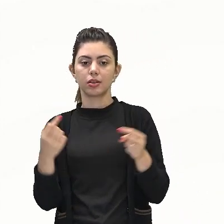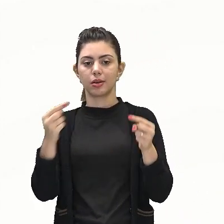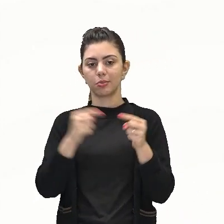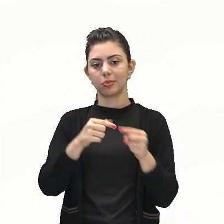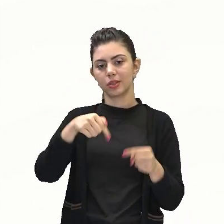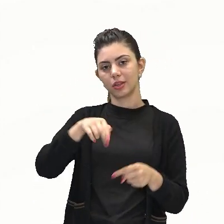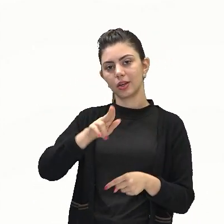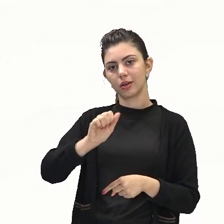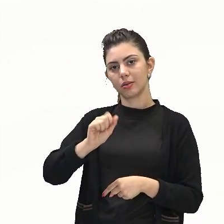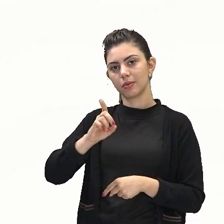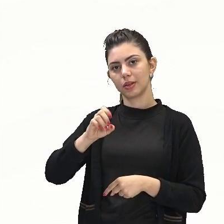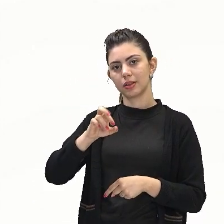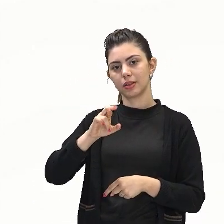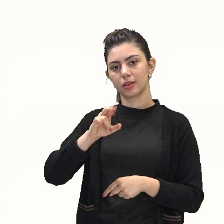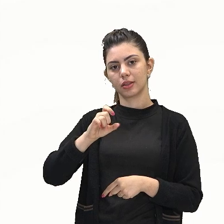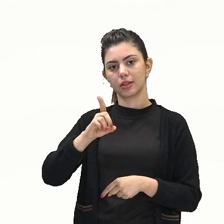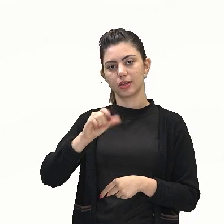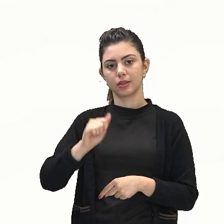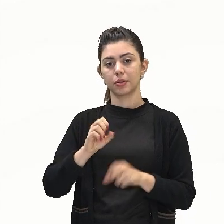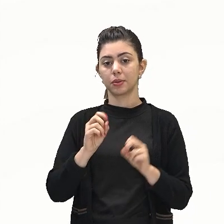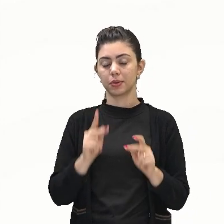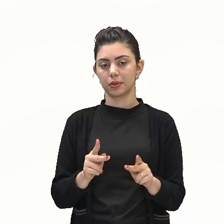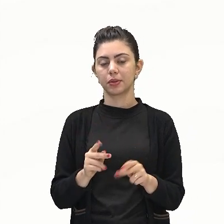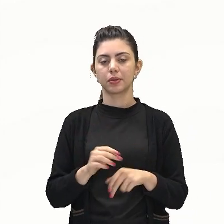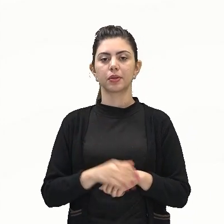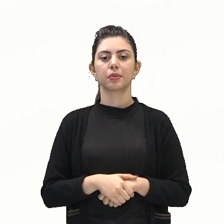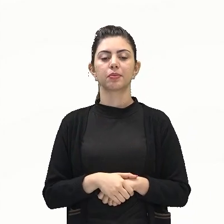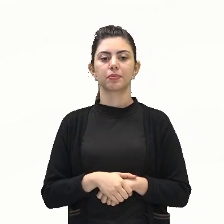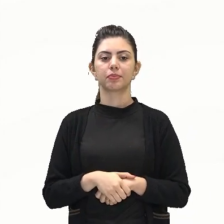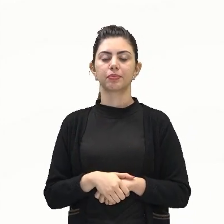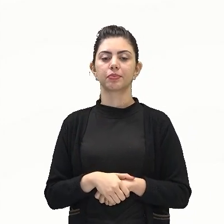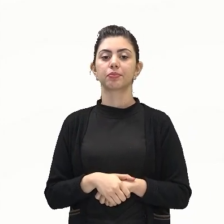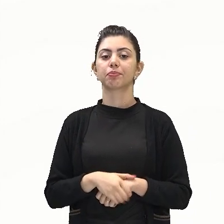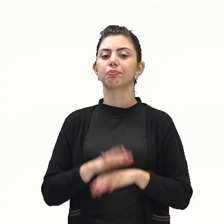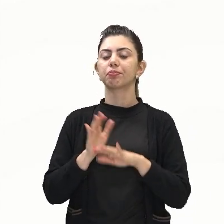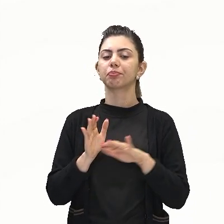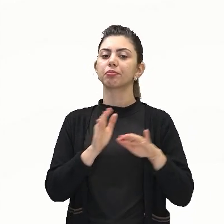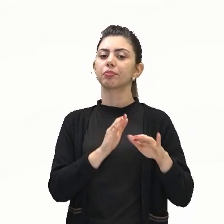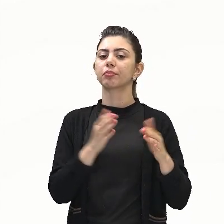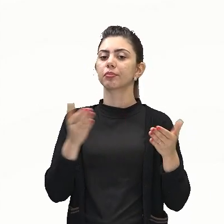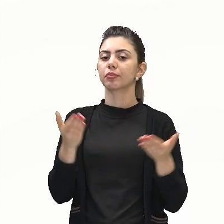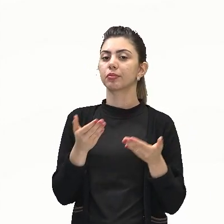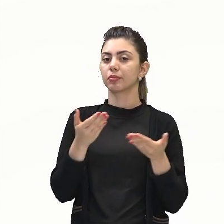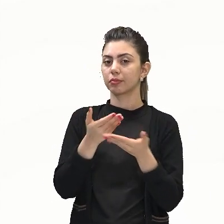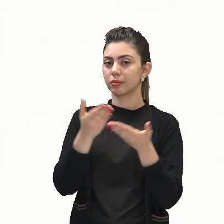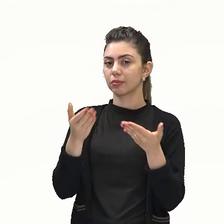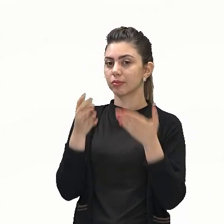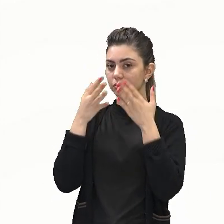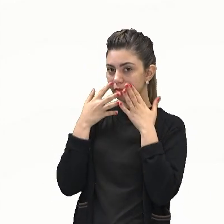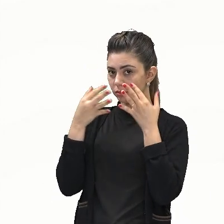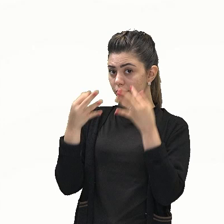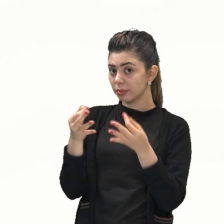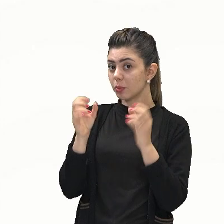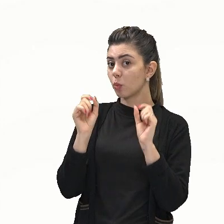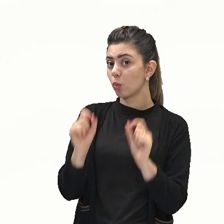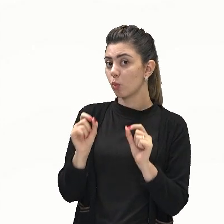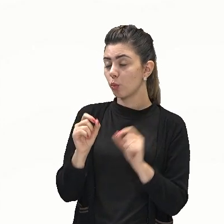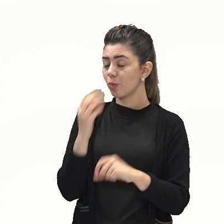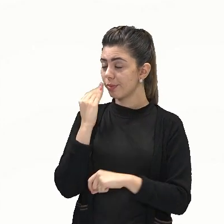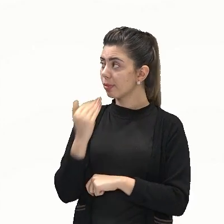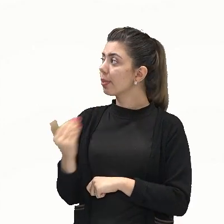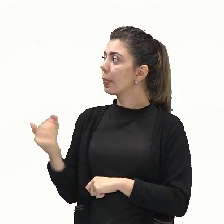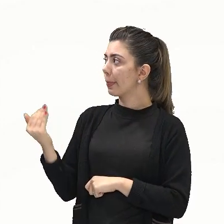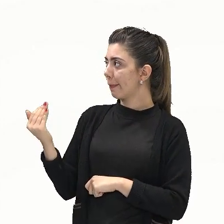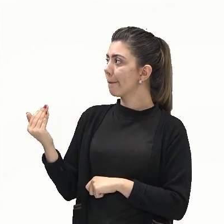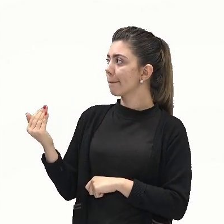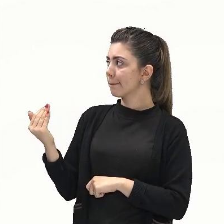tá bom? Nada assim tão extraordinário. Agora, quero aqui chamar vocês a atenção, ok? Para